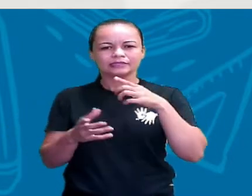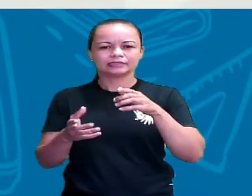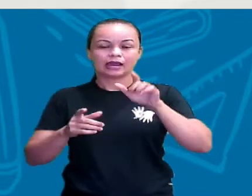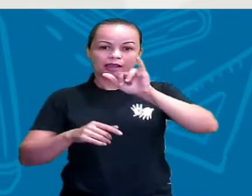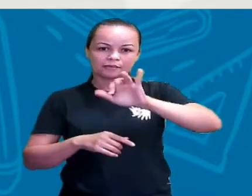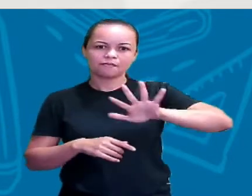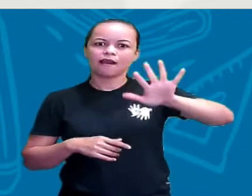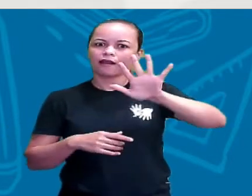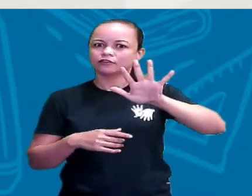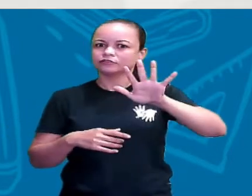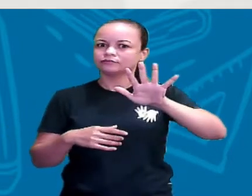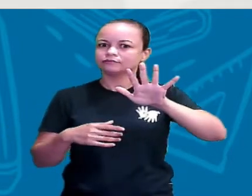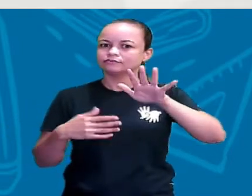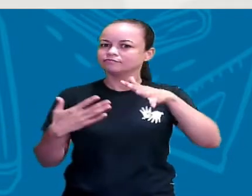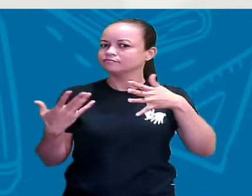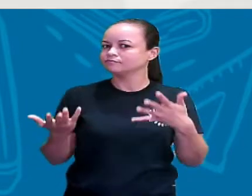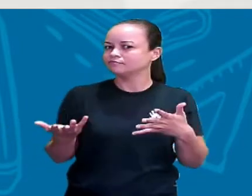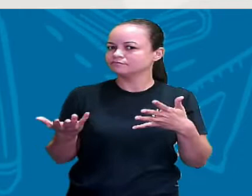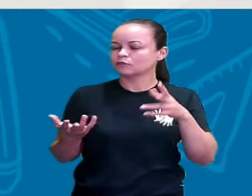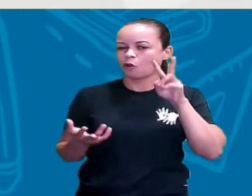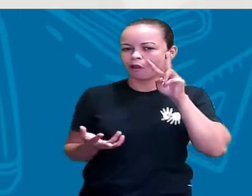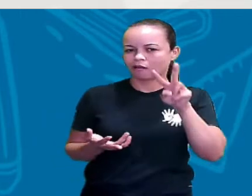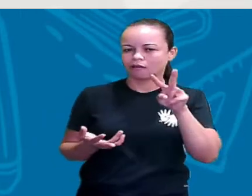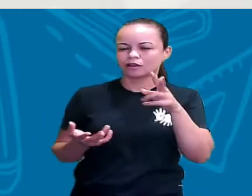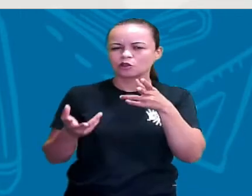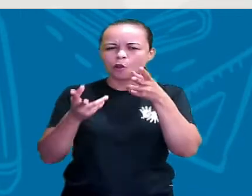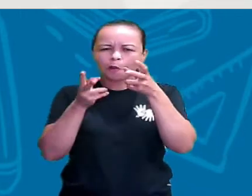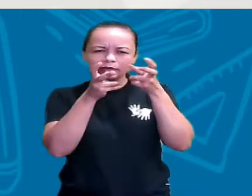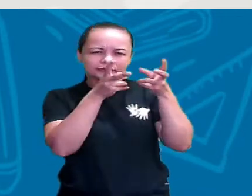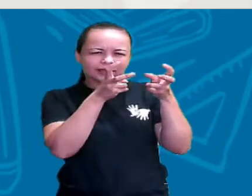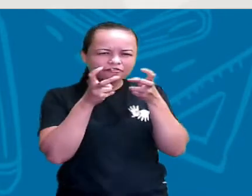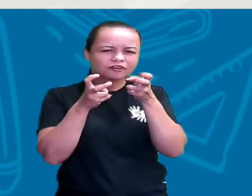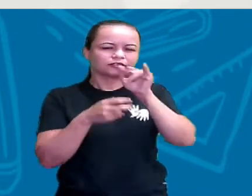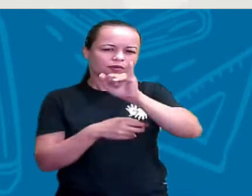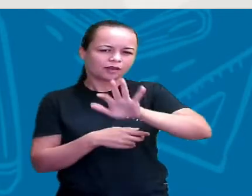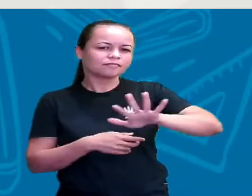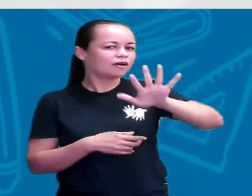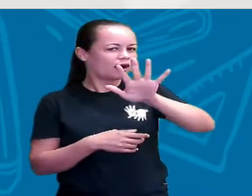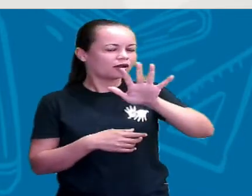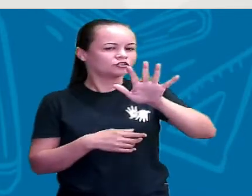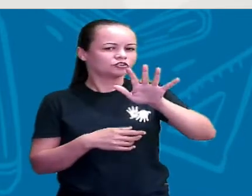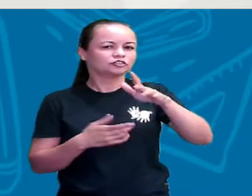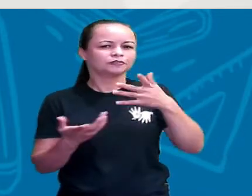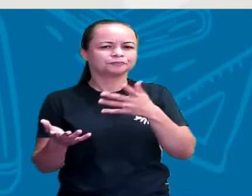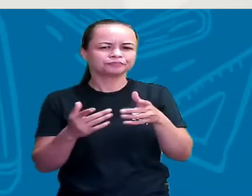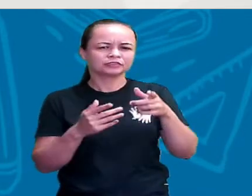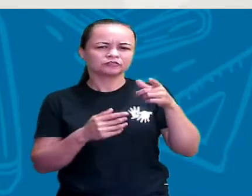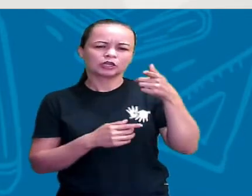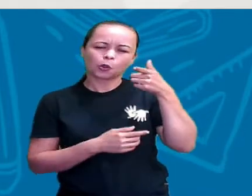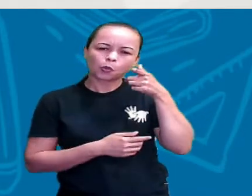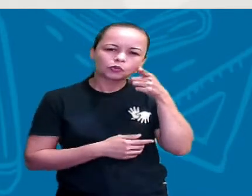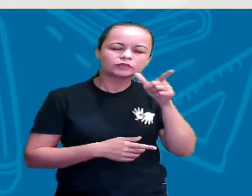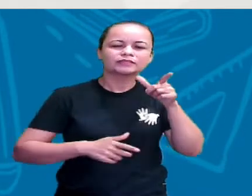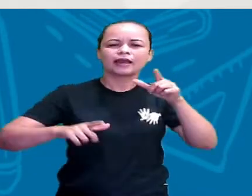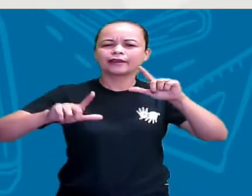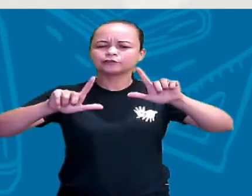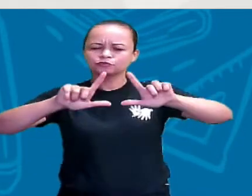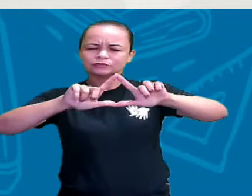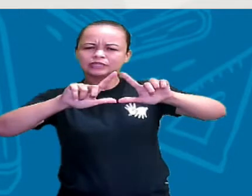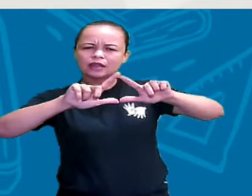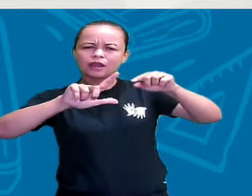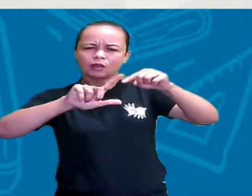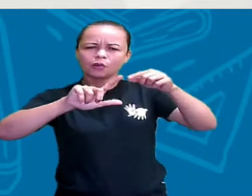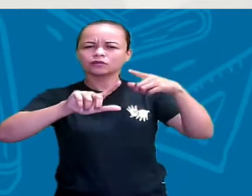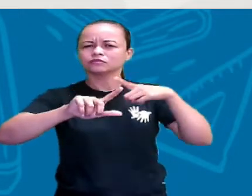aí, turma, vocês conseguem contar, observando essa imagem aí, vocês conseguem contar quantos